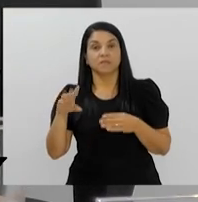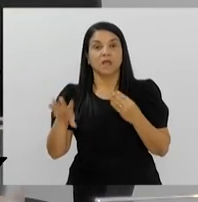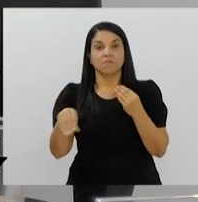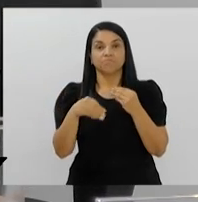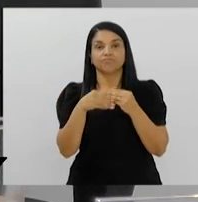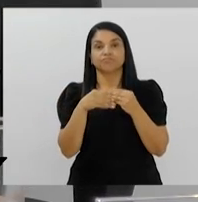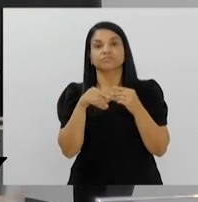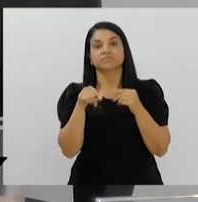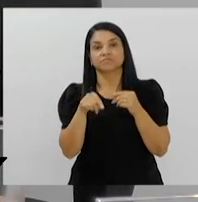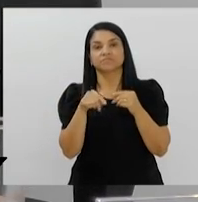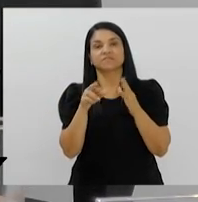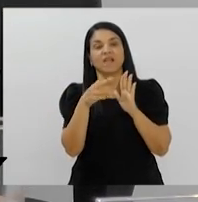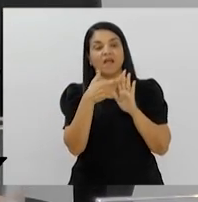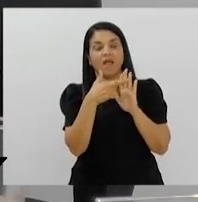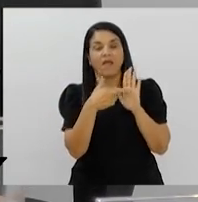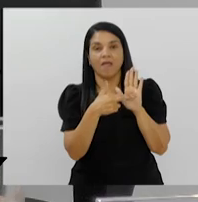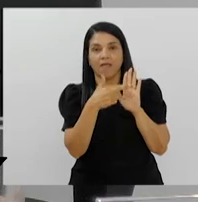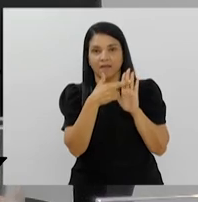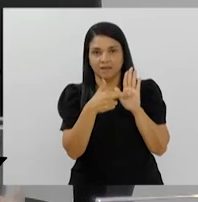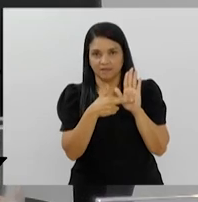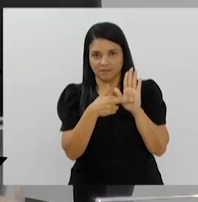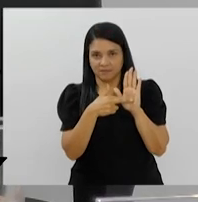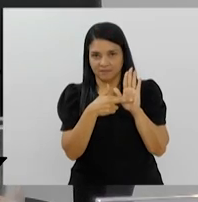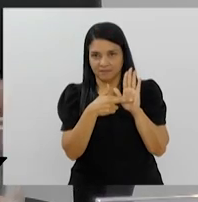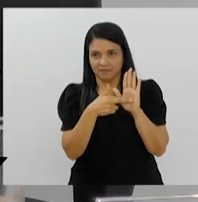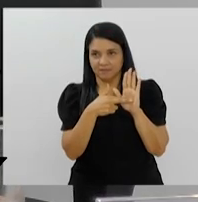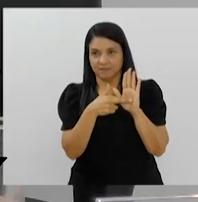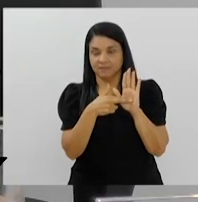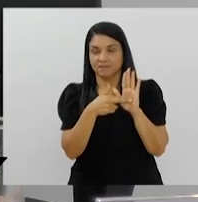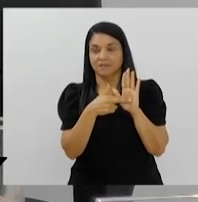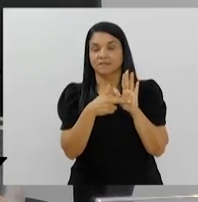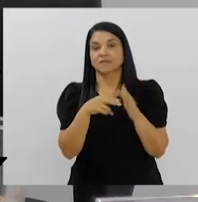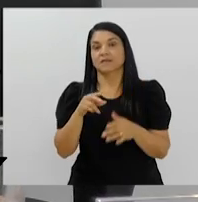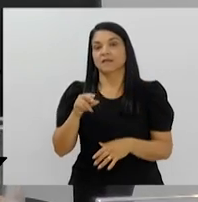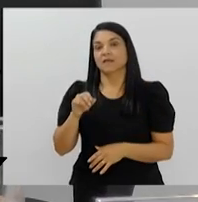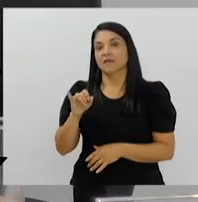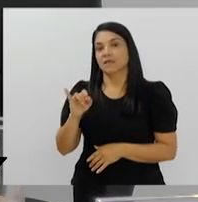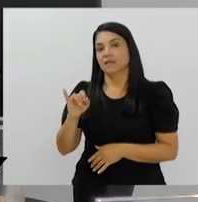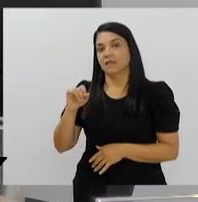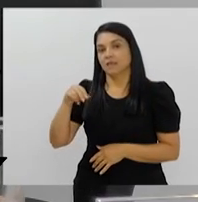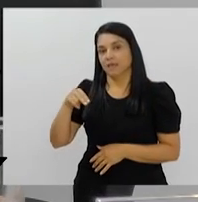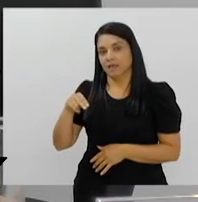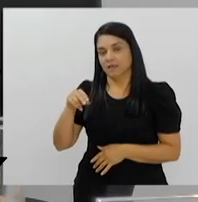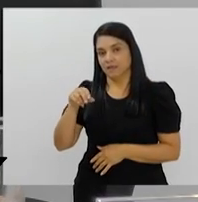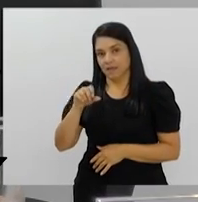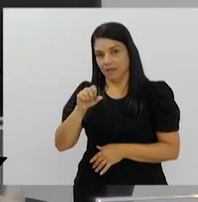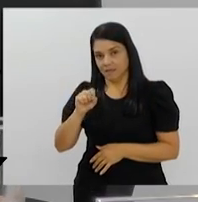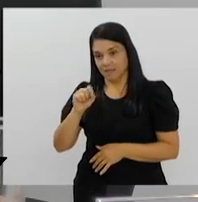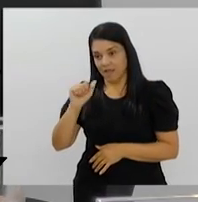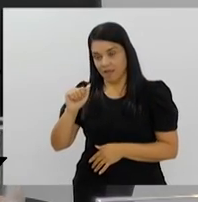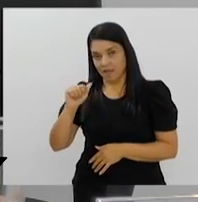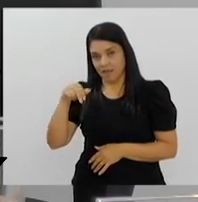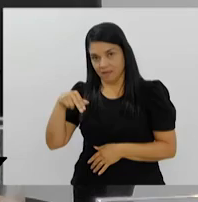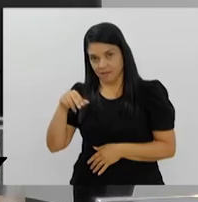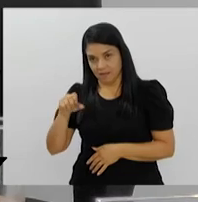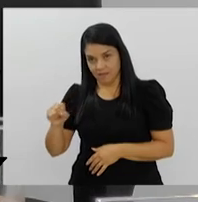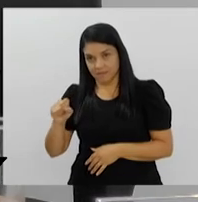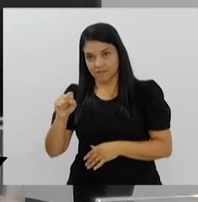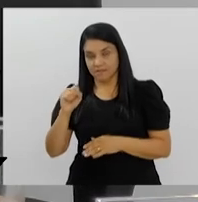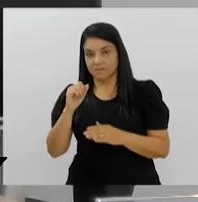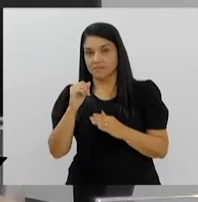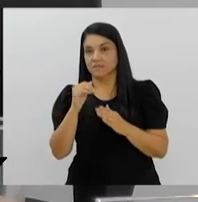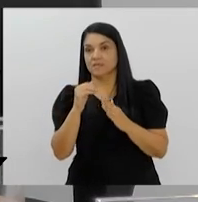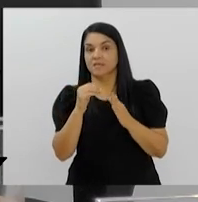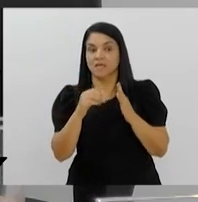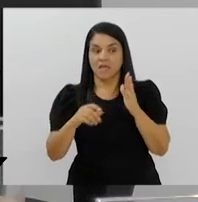eh regras que vedam mas as regras da NS não está acima da lei a lei